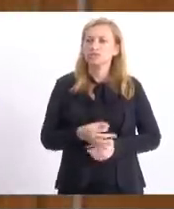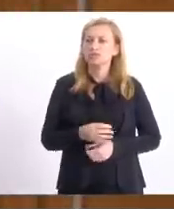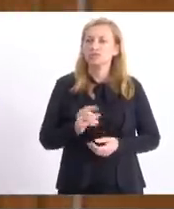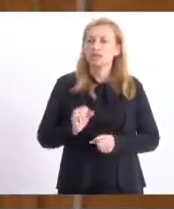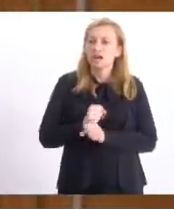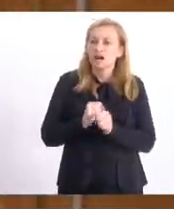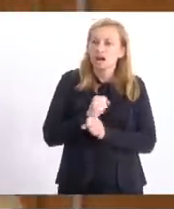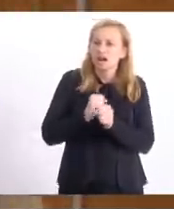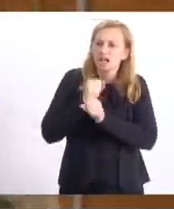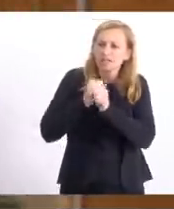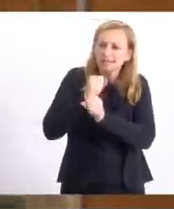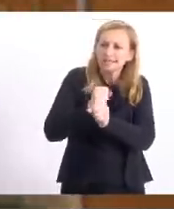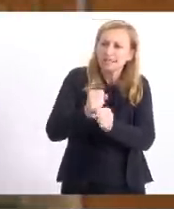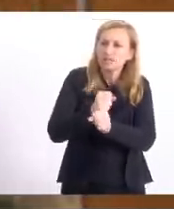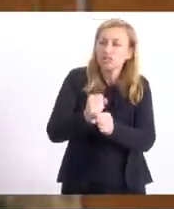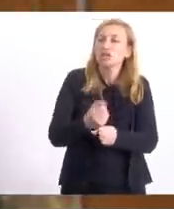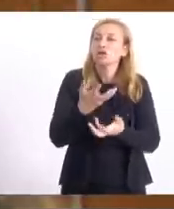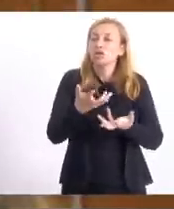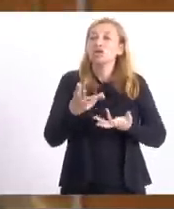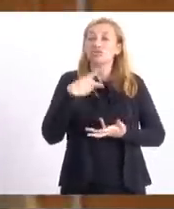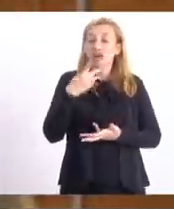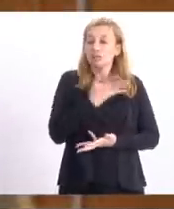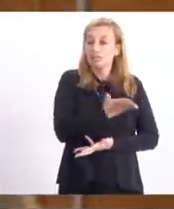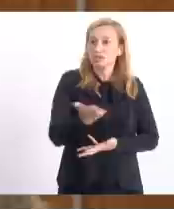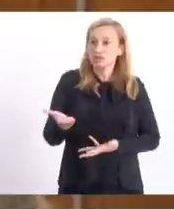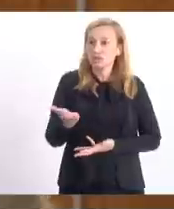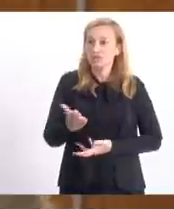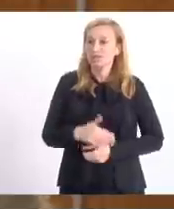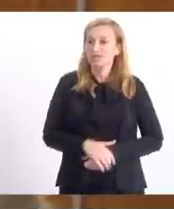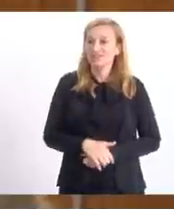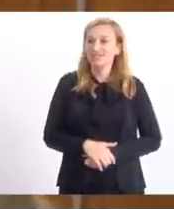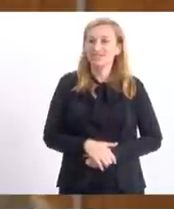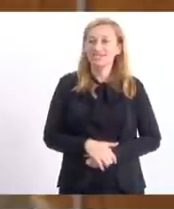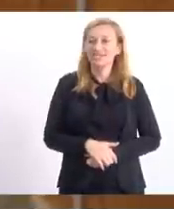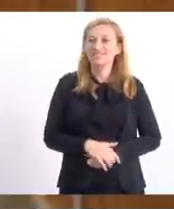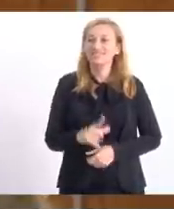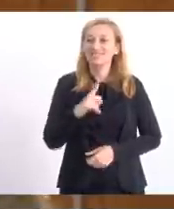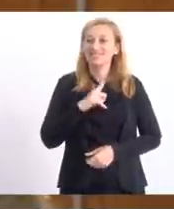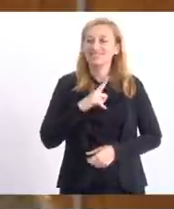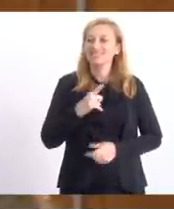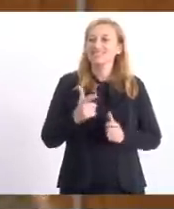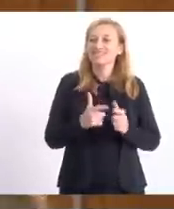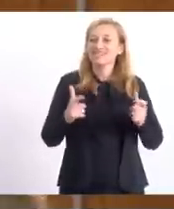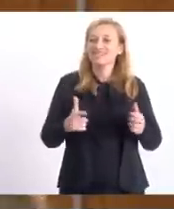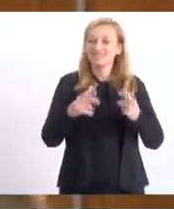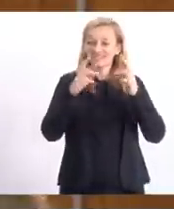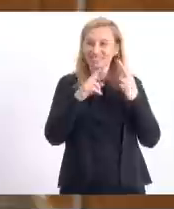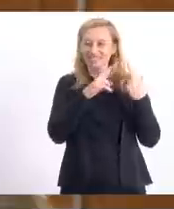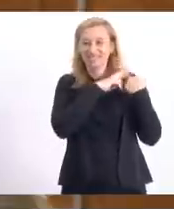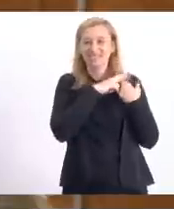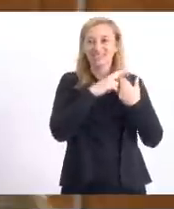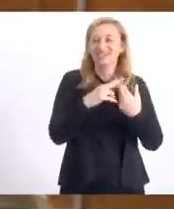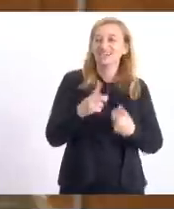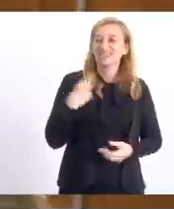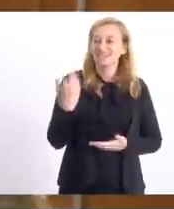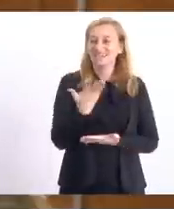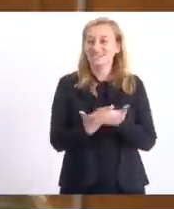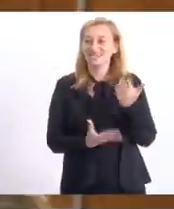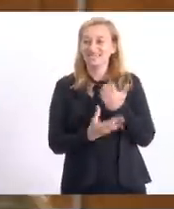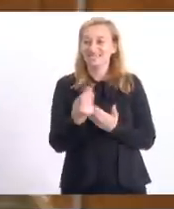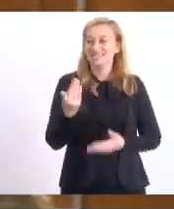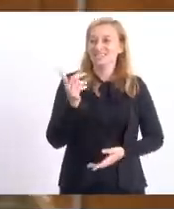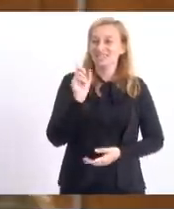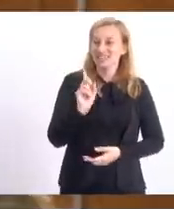ano. Então, eu queria dizer para os senhores e para as senhoras que nós temos uma grande responsabilidade em nossas mãos,